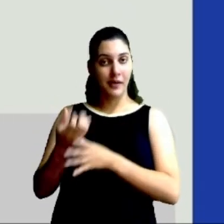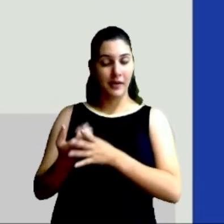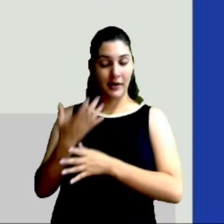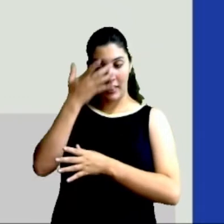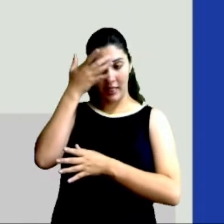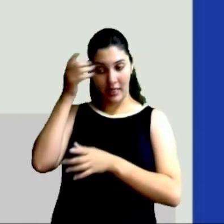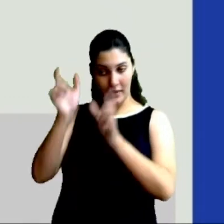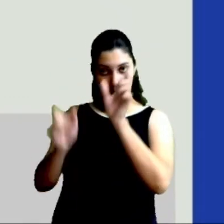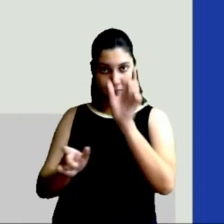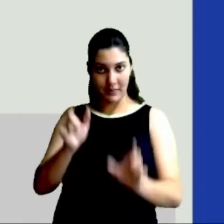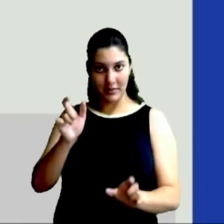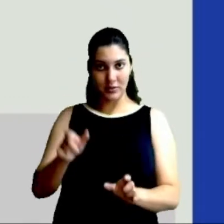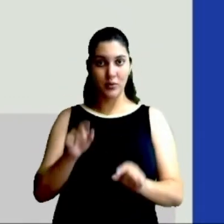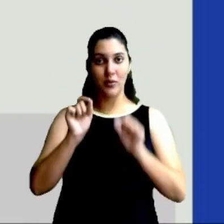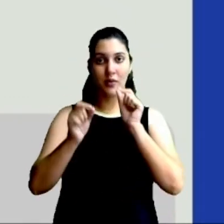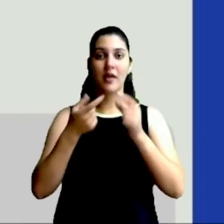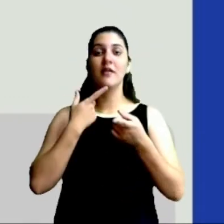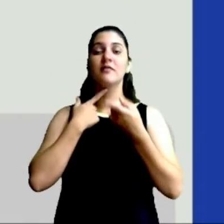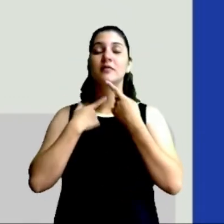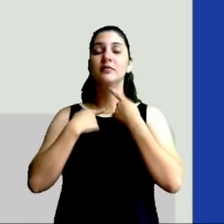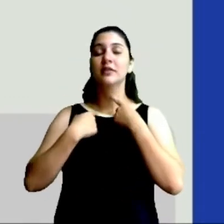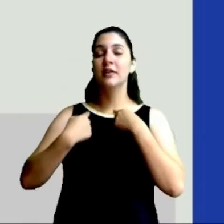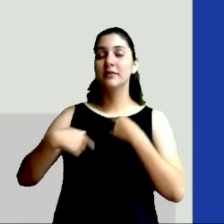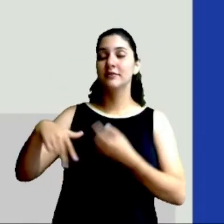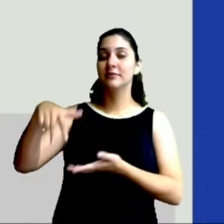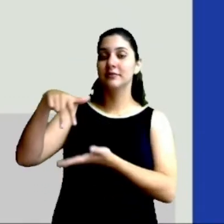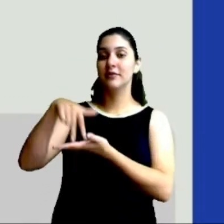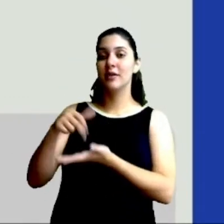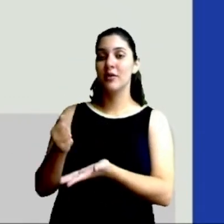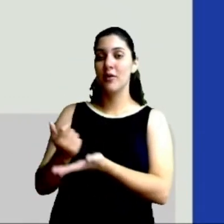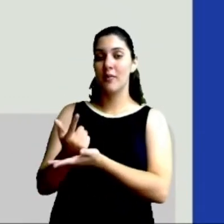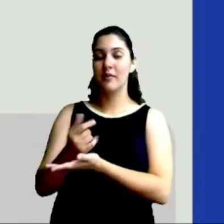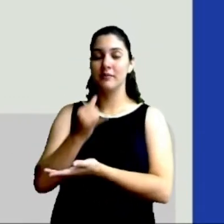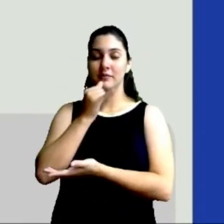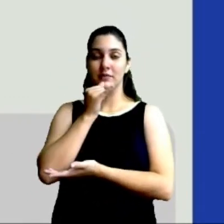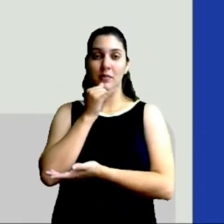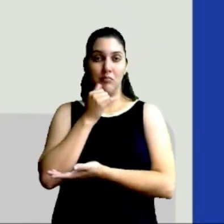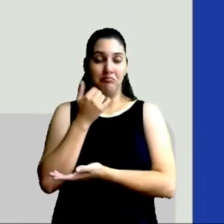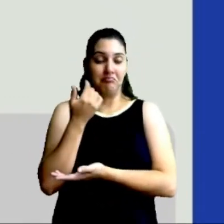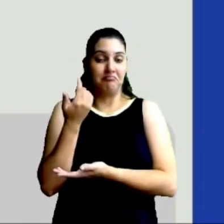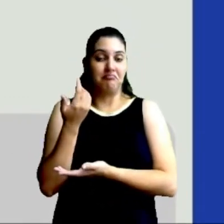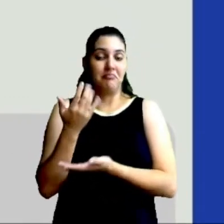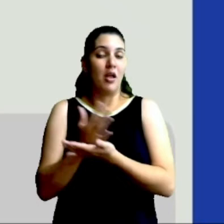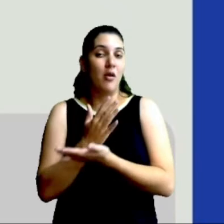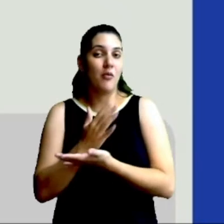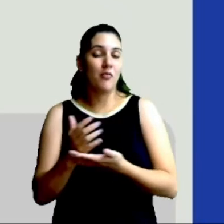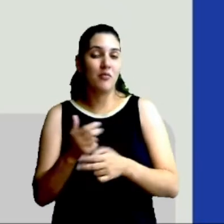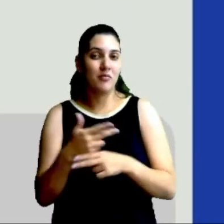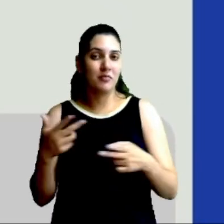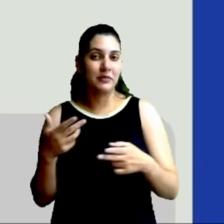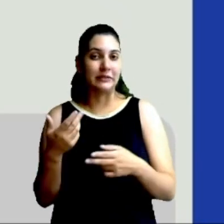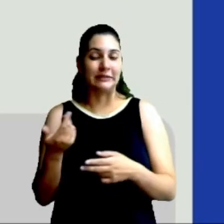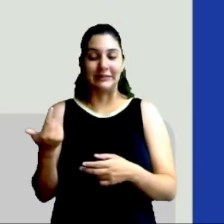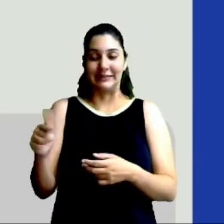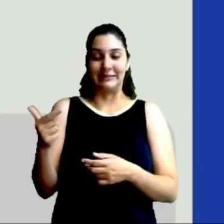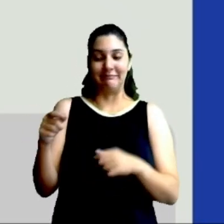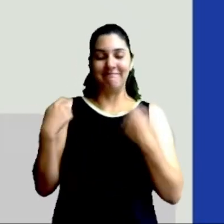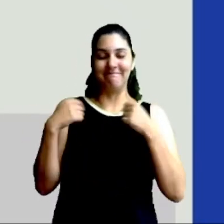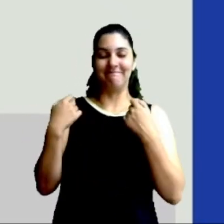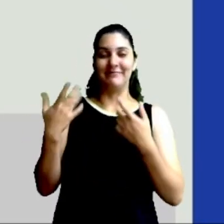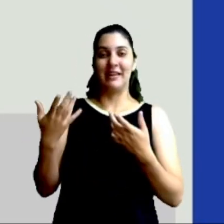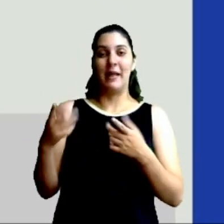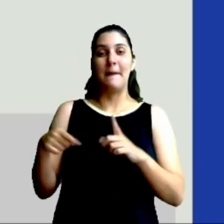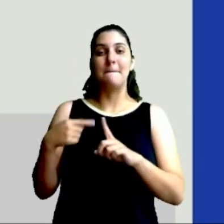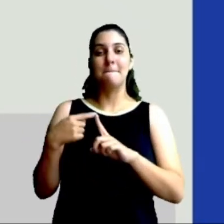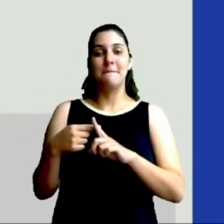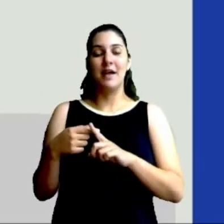no cliente aquela vontade de ir lá e comprar. Muitas vezes nem está precisando, mas só pelo valor do desconto, da promoção,